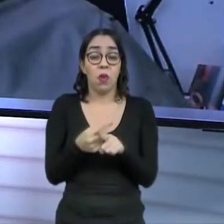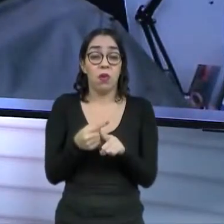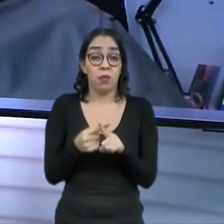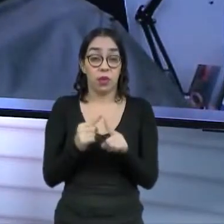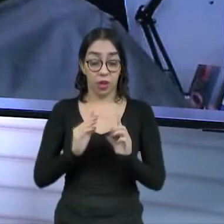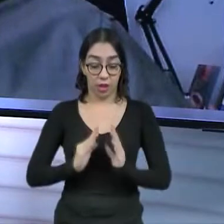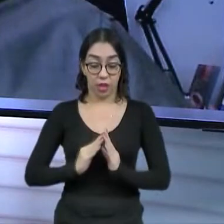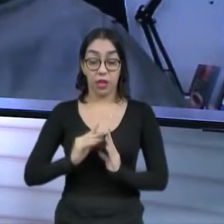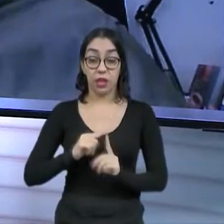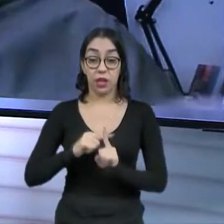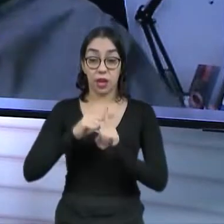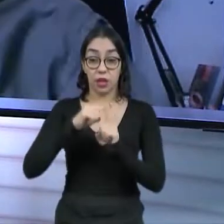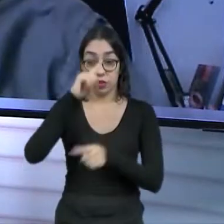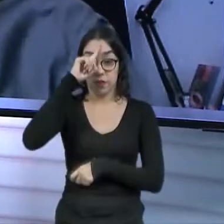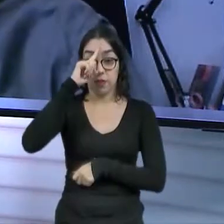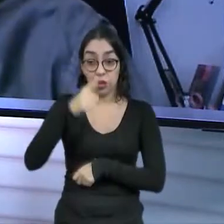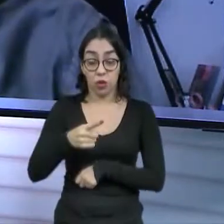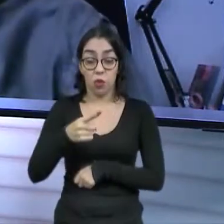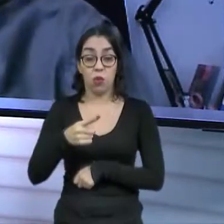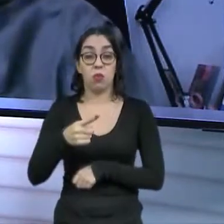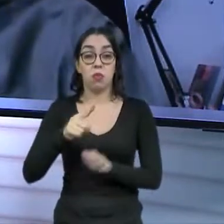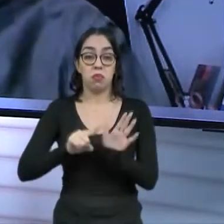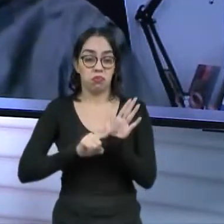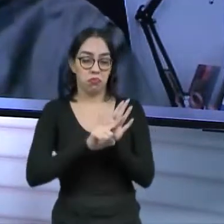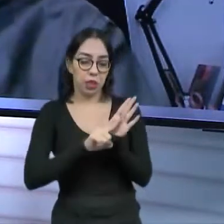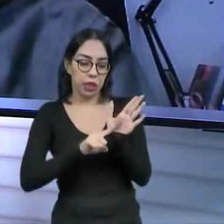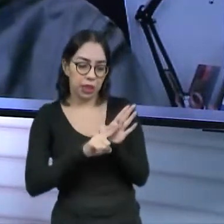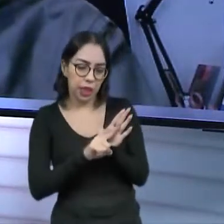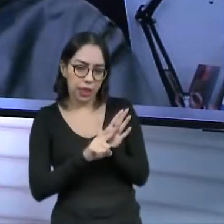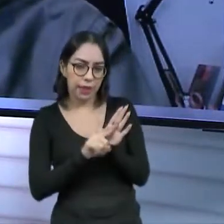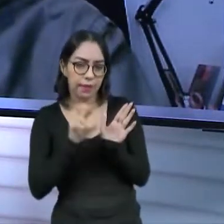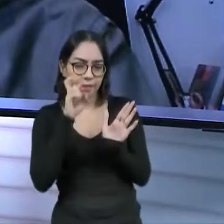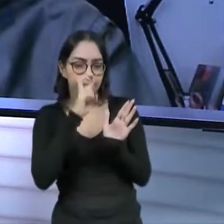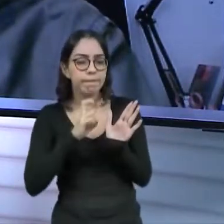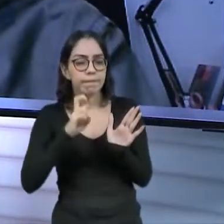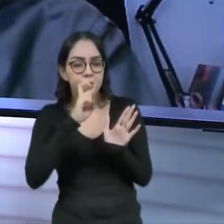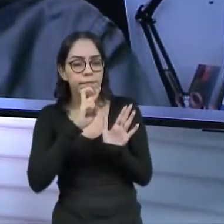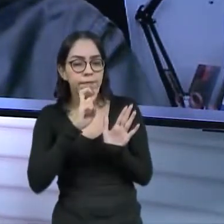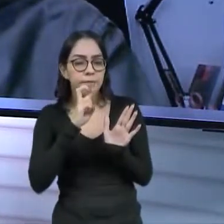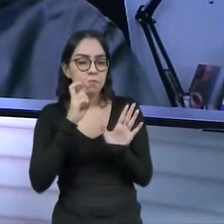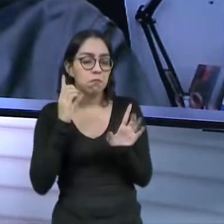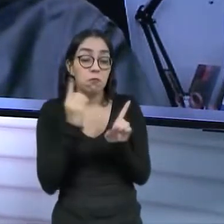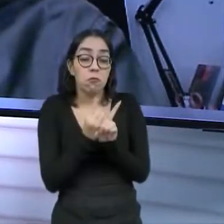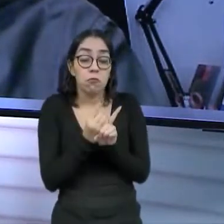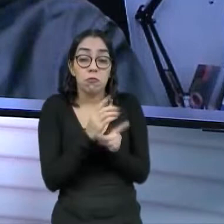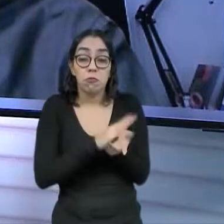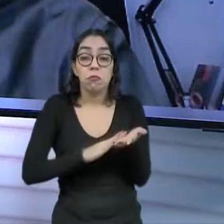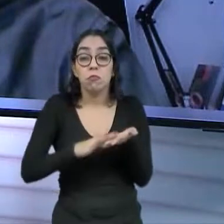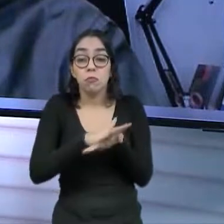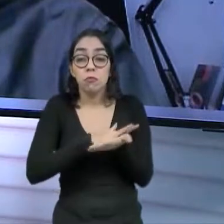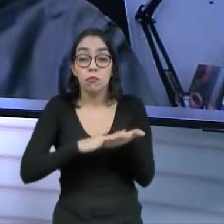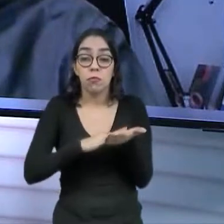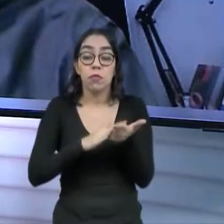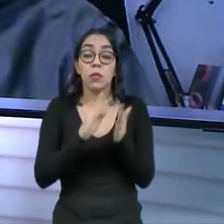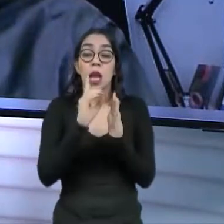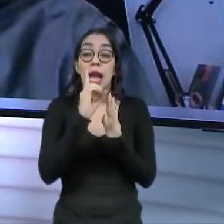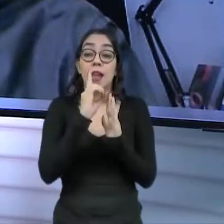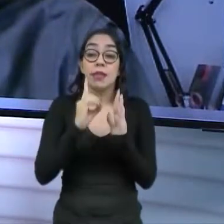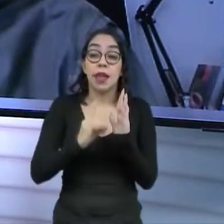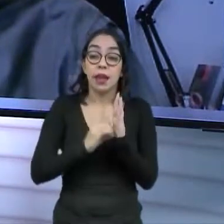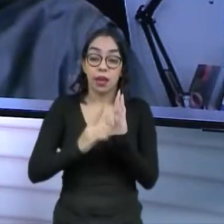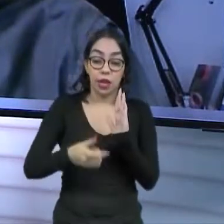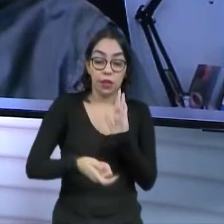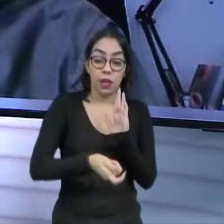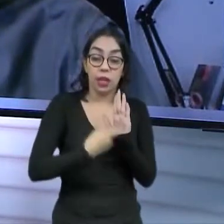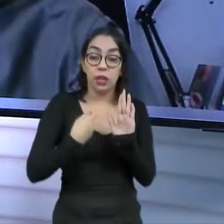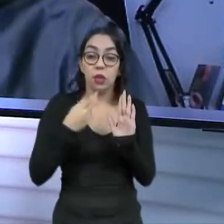uma equipe e depois a igreja não aceitou e terminou até assinando-se um decreto de excomunhão do